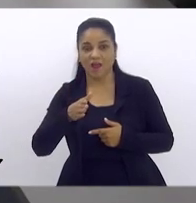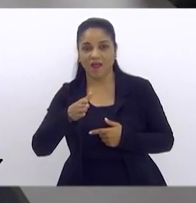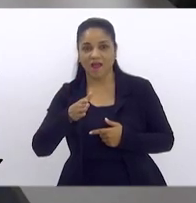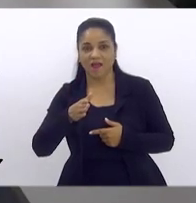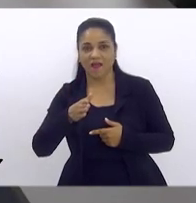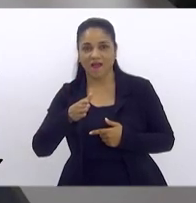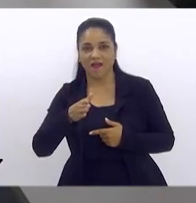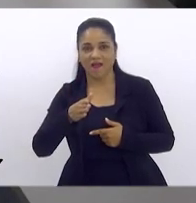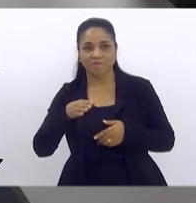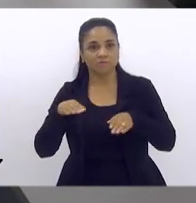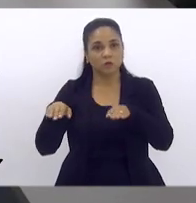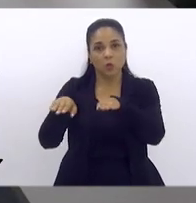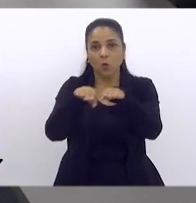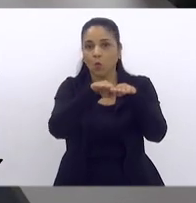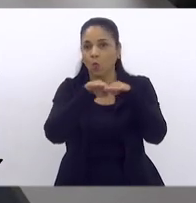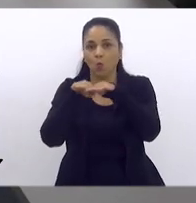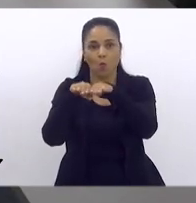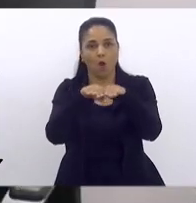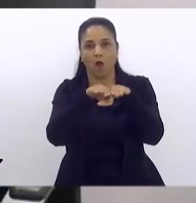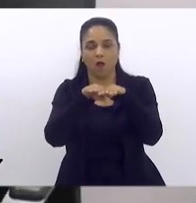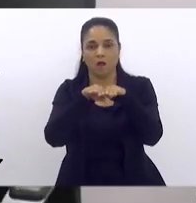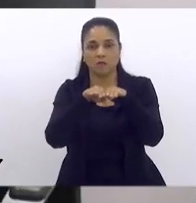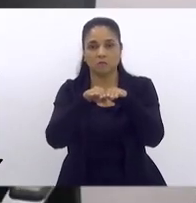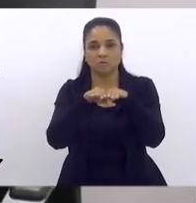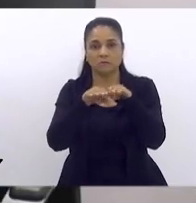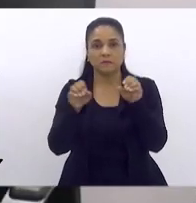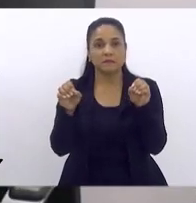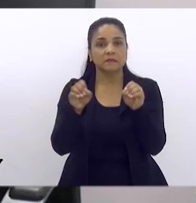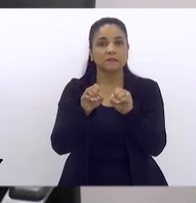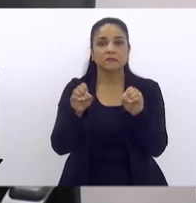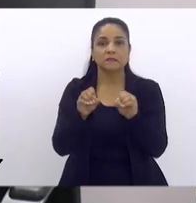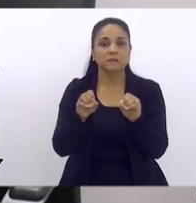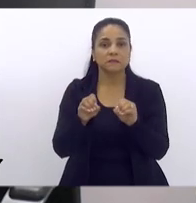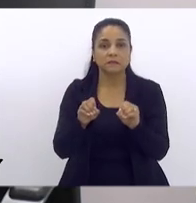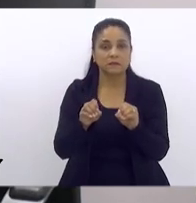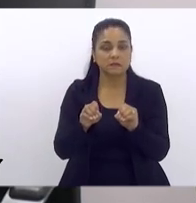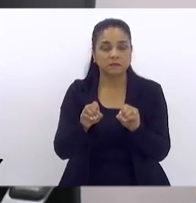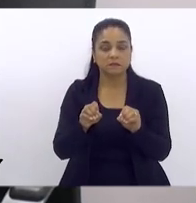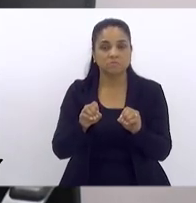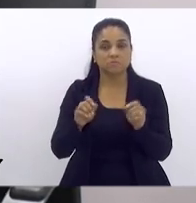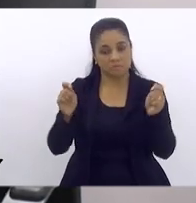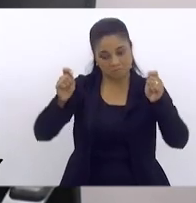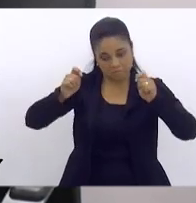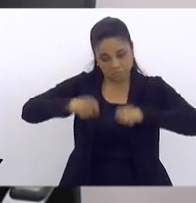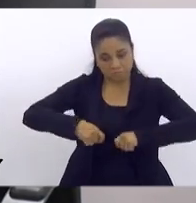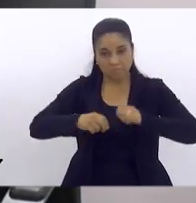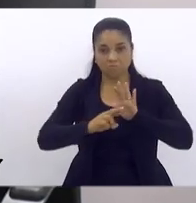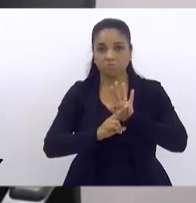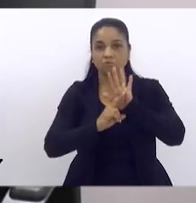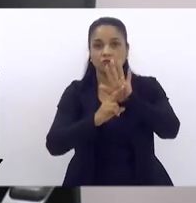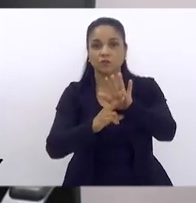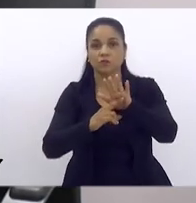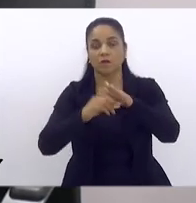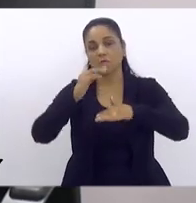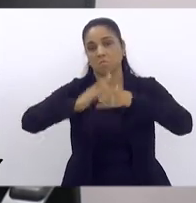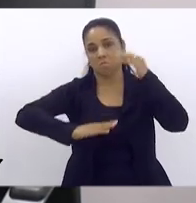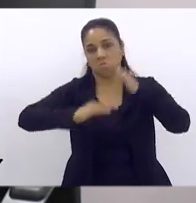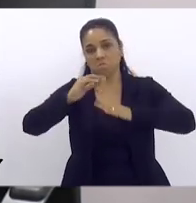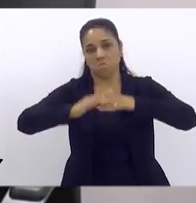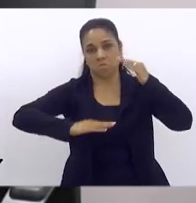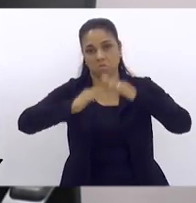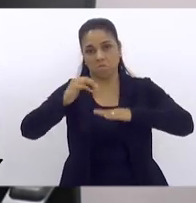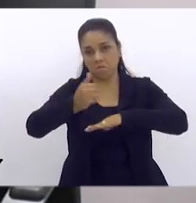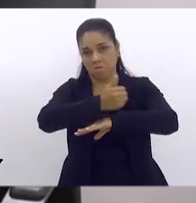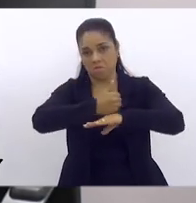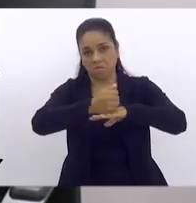sem dar a chance da pessoa mostrar a sua capacidade para aquele cargo acho que é um pouco nesse